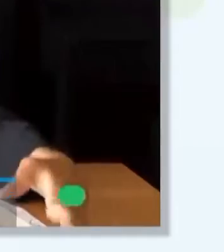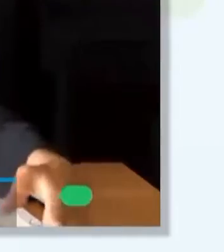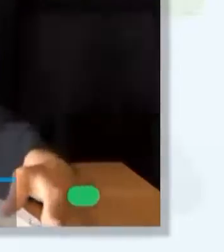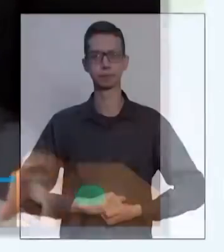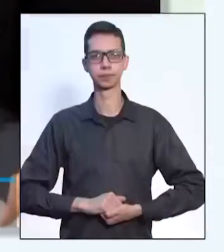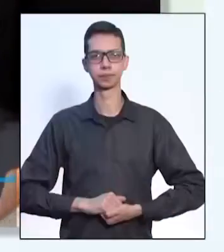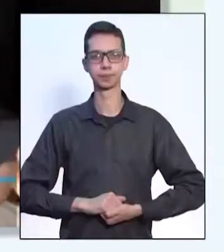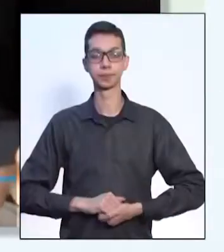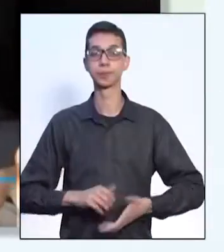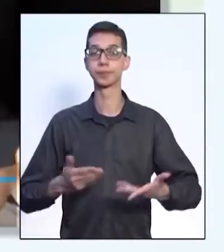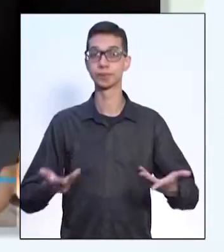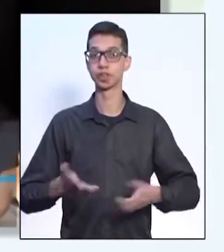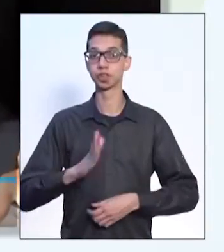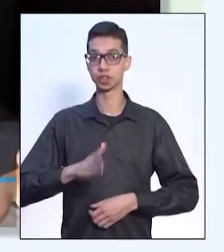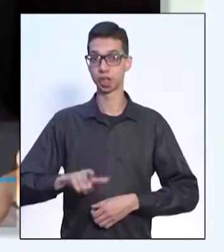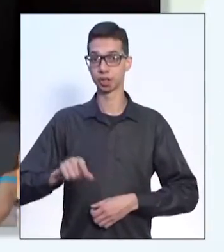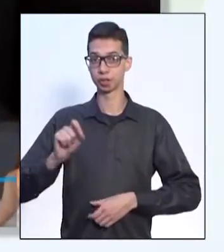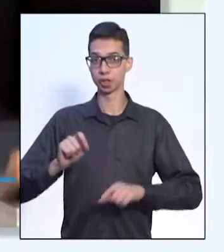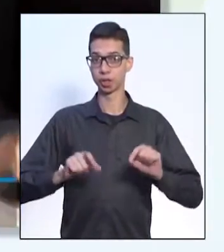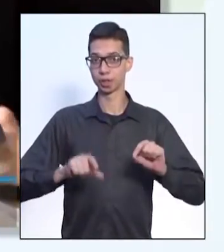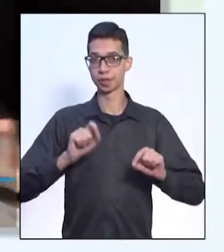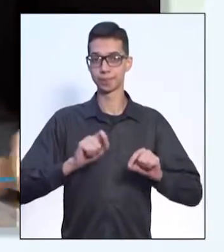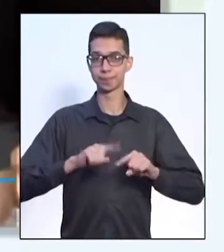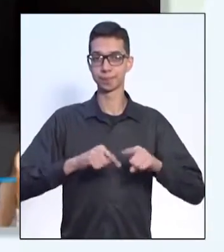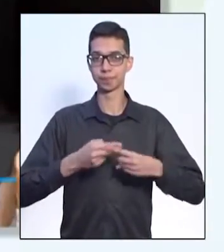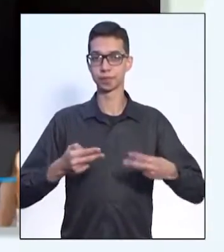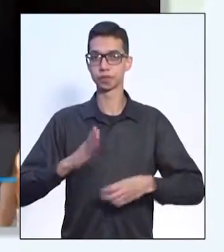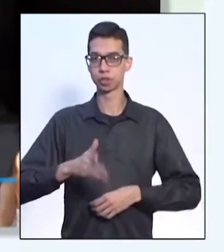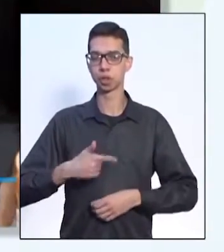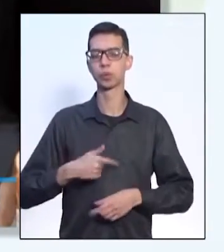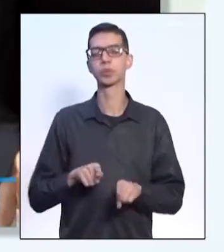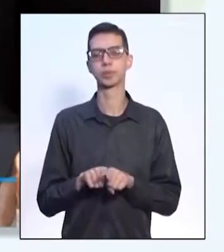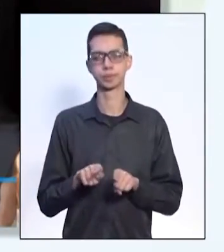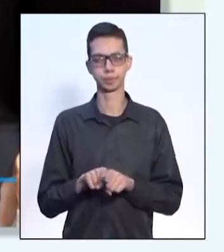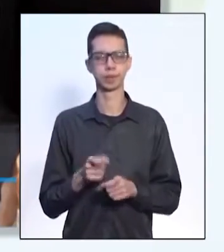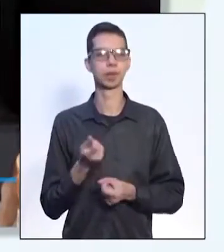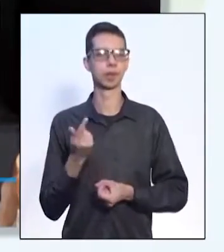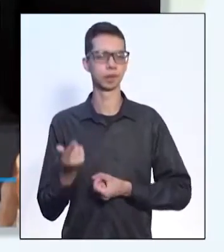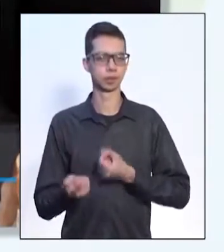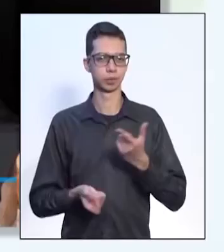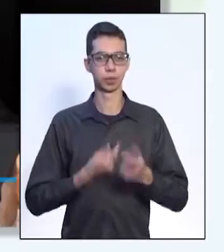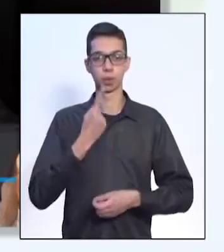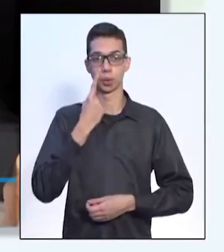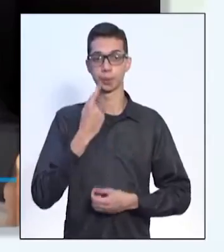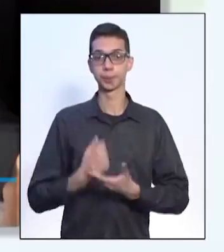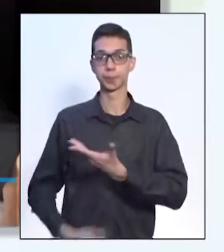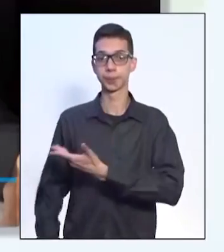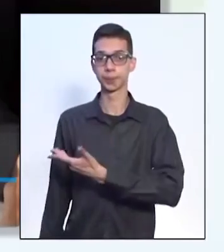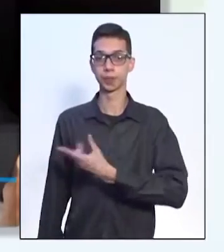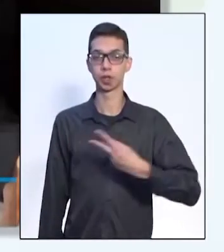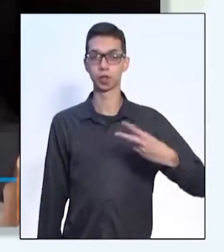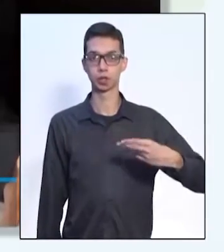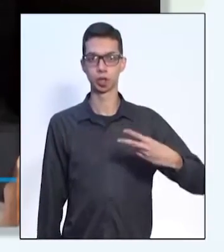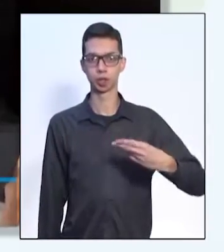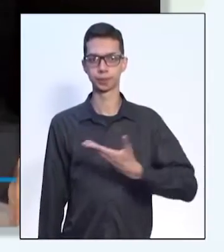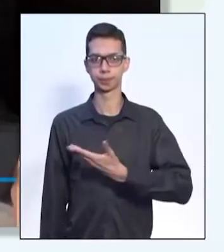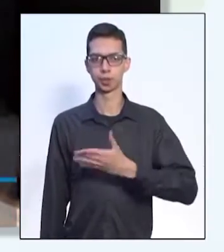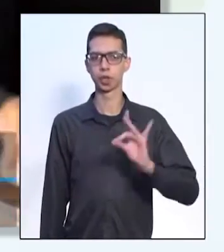E aí, pessoal, separaram seus materiais? Já separei alguns também. Eu separei uma tesoura,